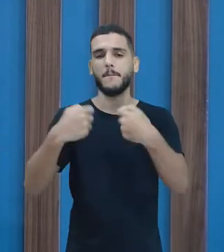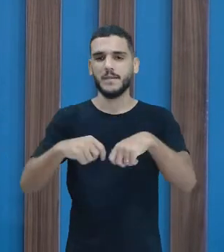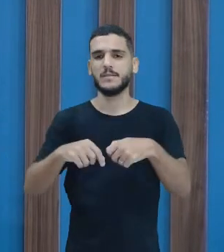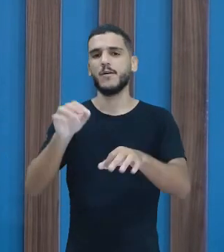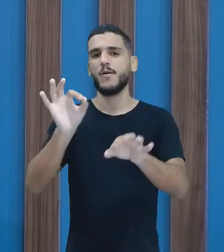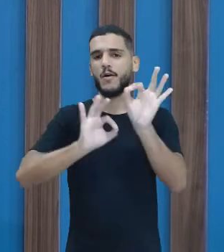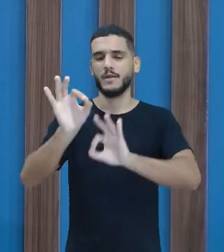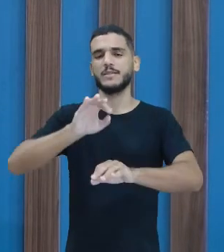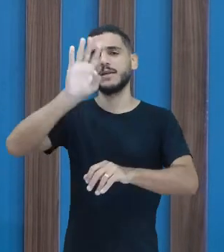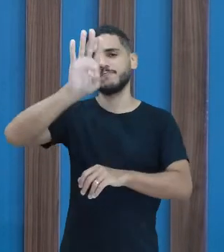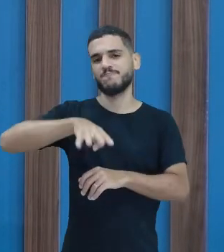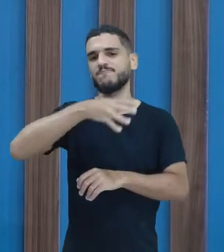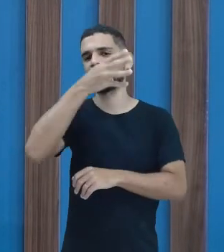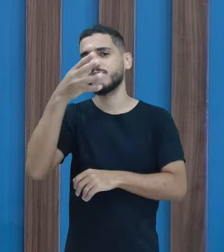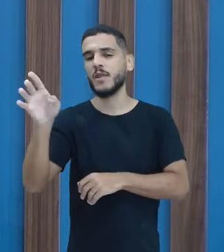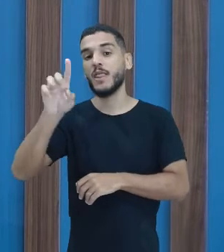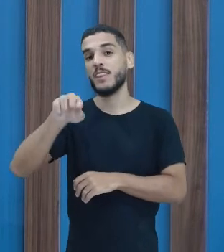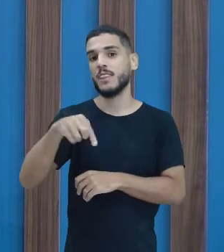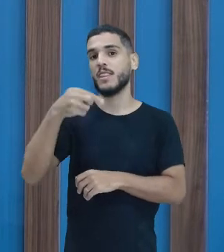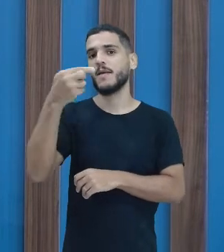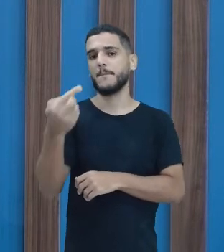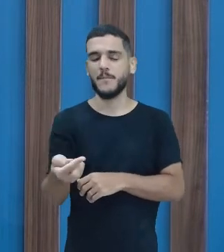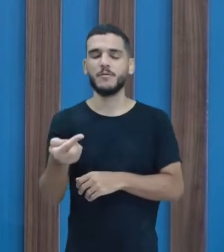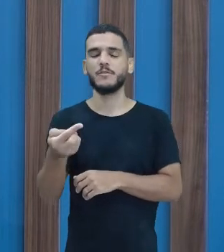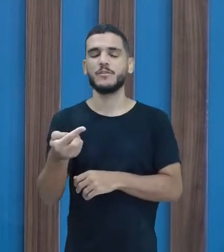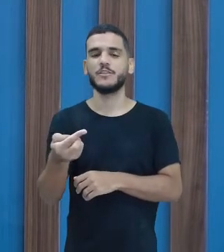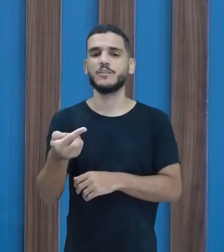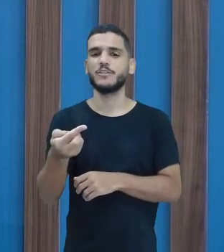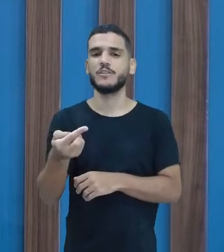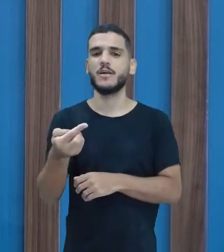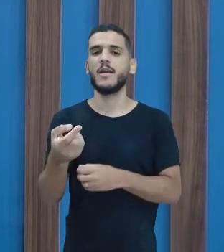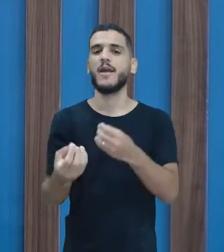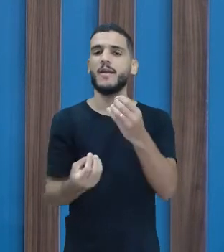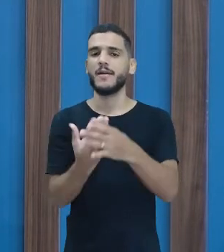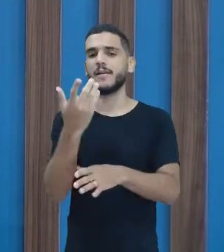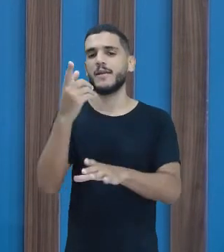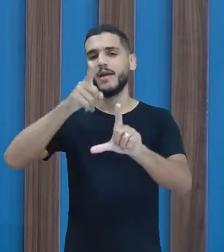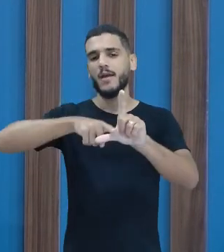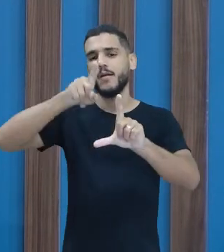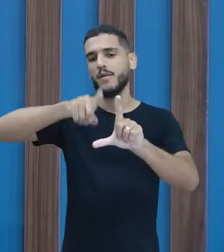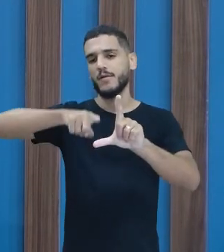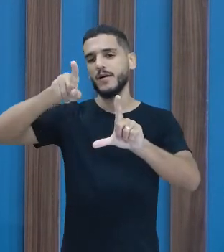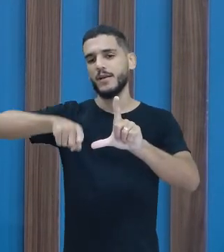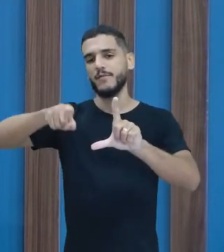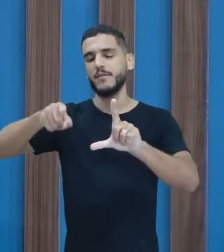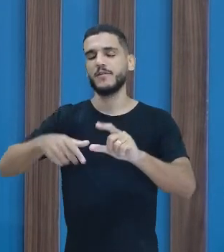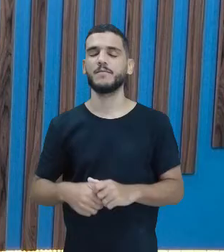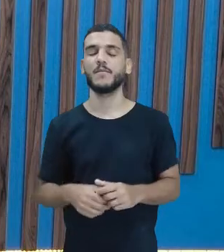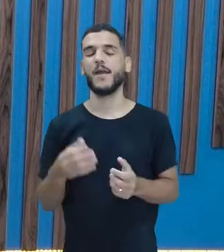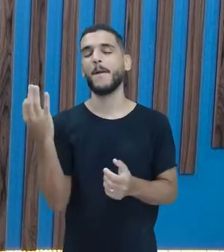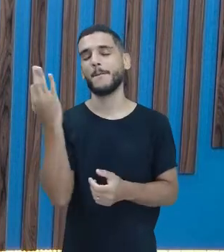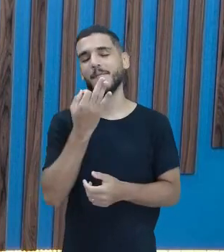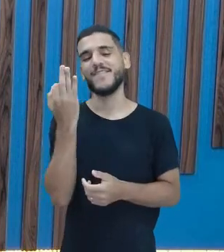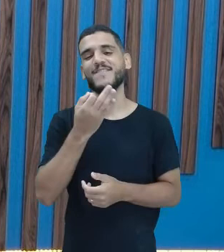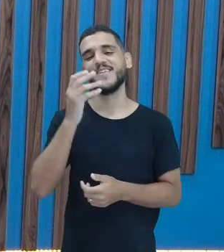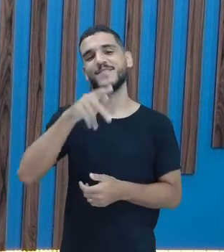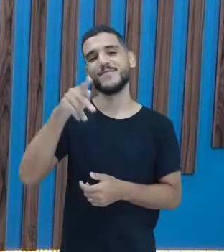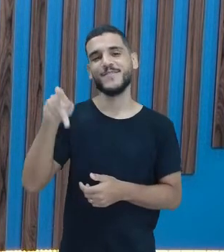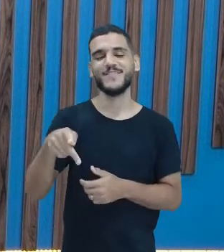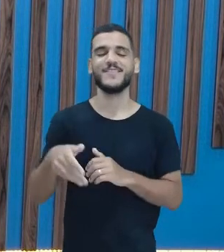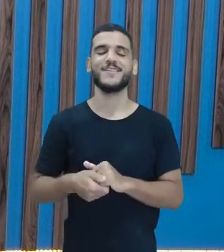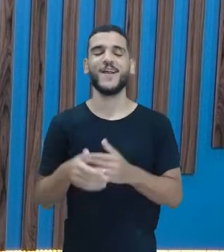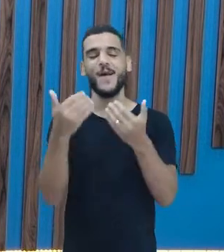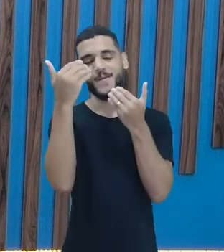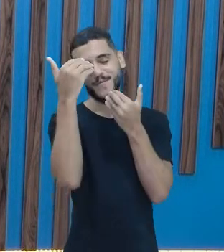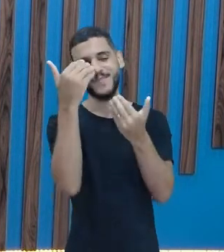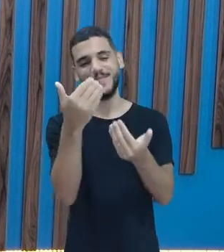uma tabela, para depois essa tabela, não é, dar origem ao gráfico. Perfeito, professora Esté,